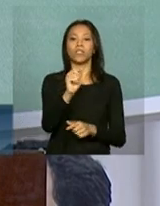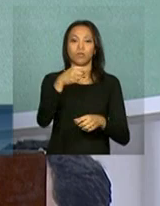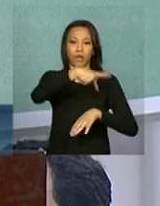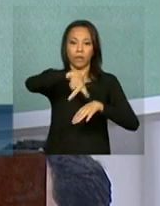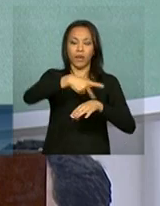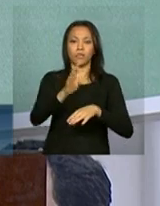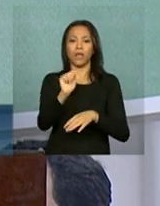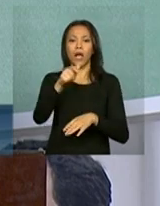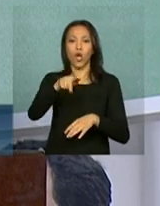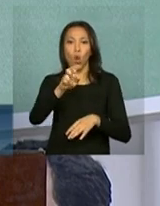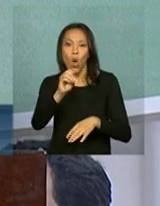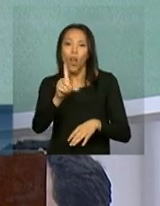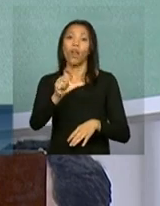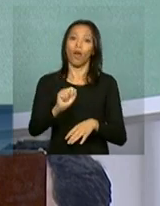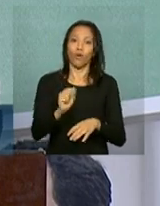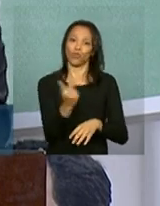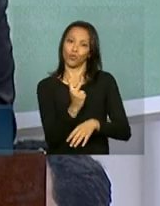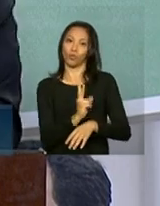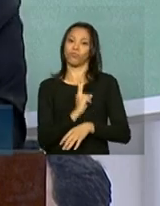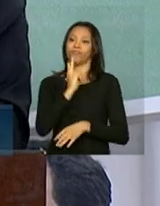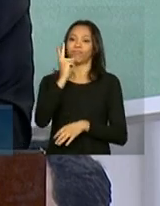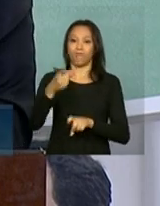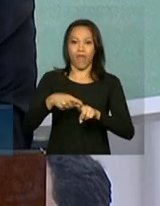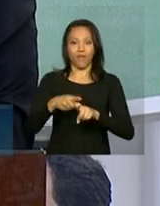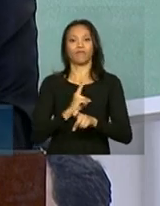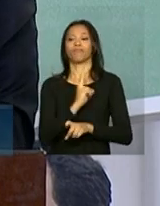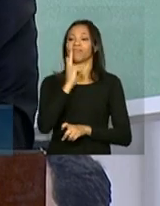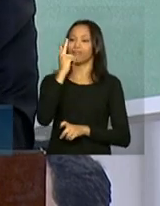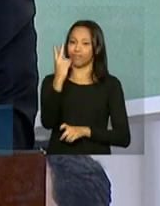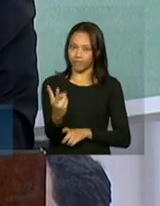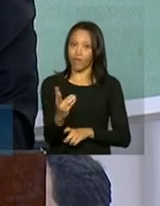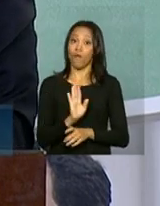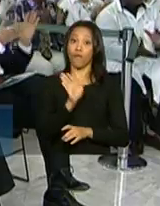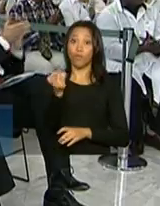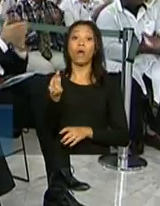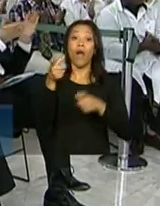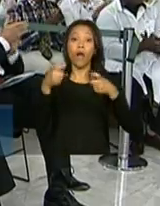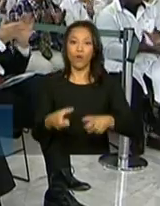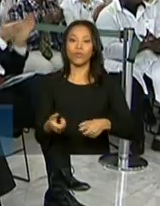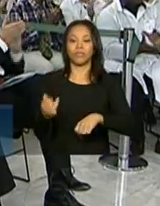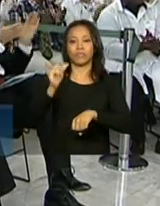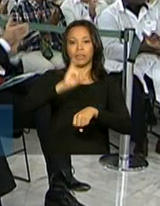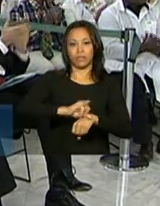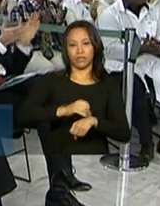um atendimento médico na nova constituinte na cidade de Salvador.